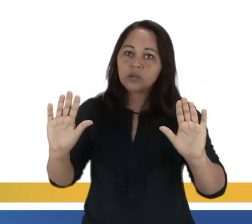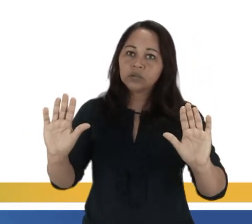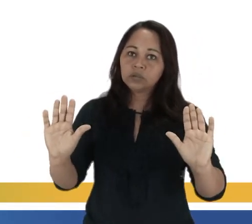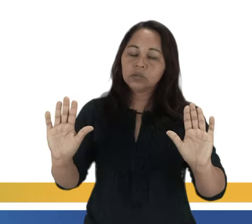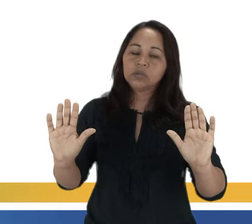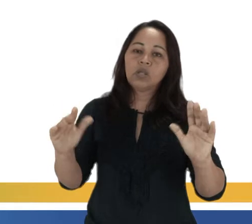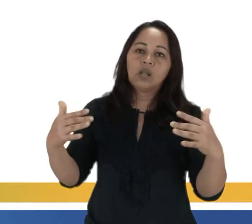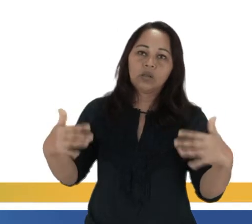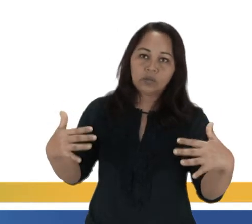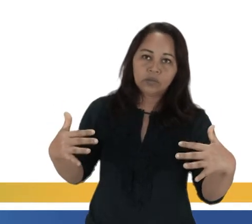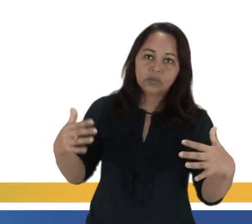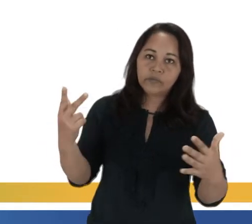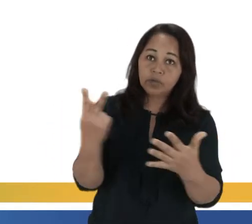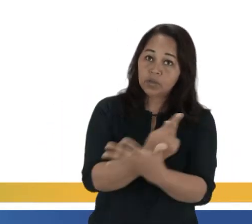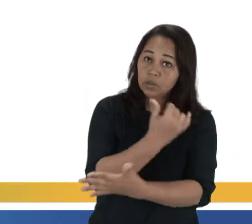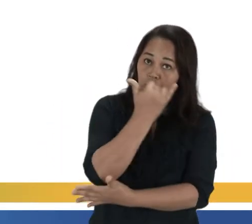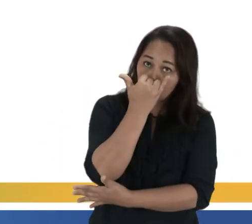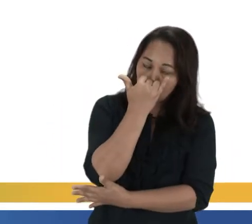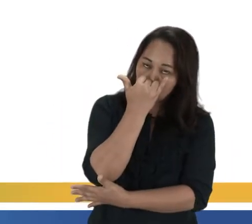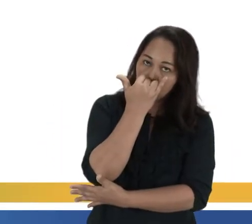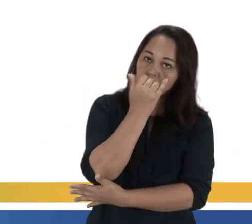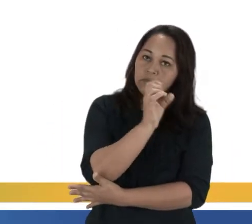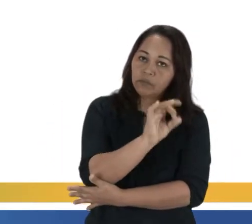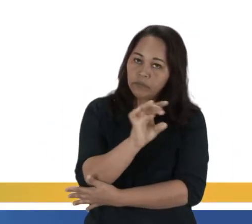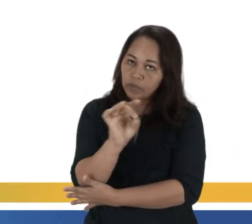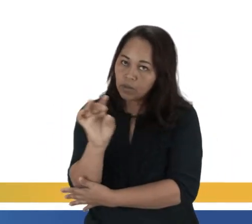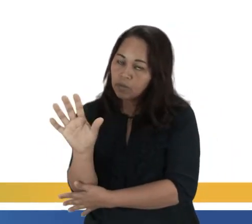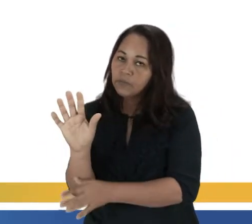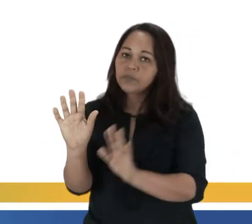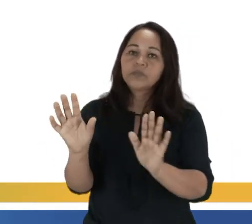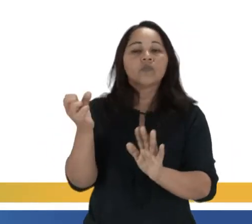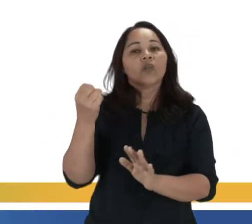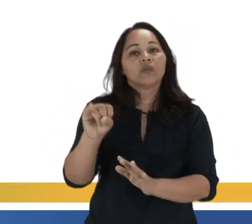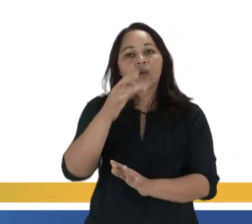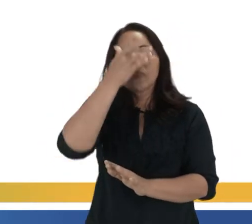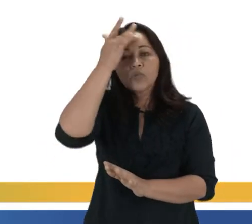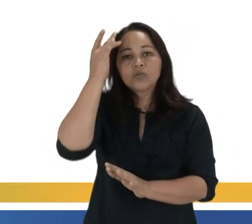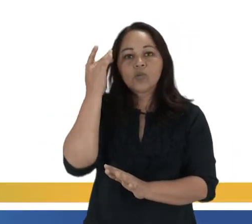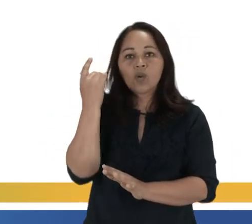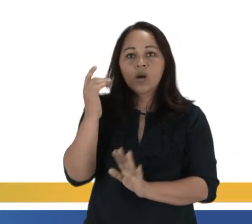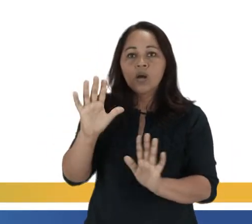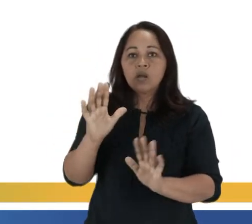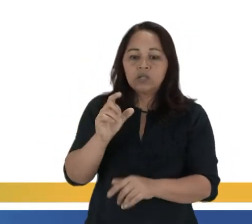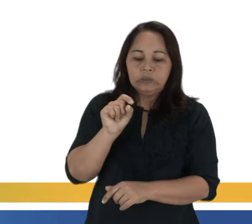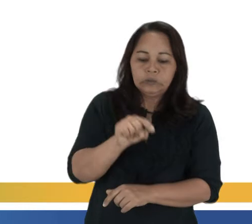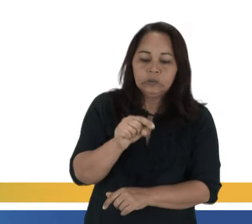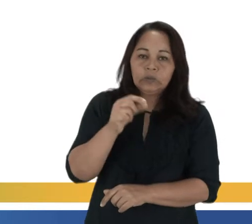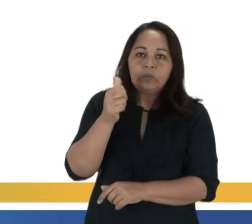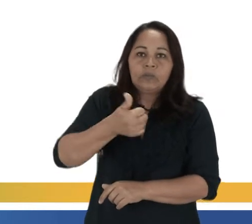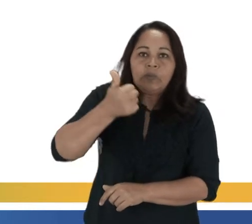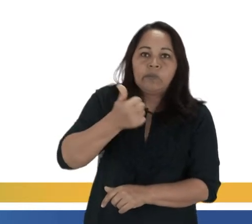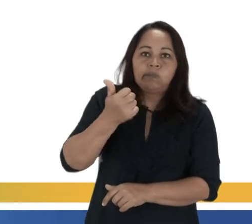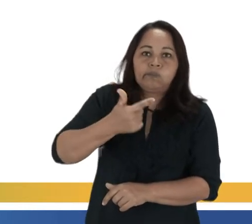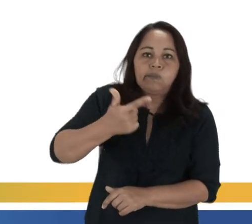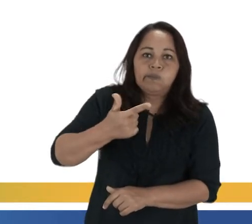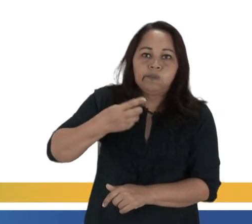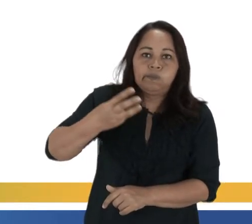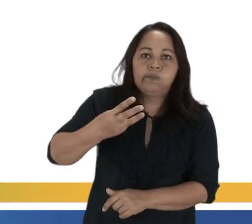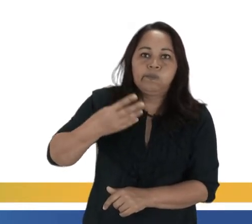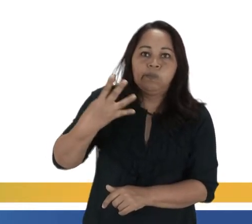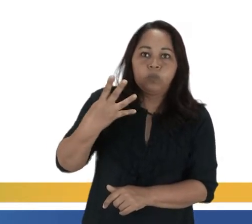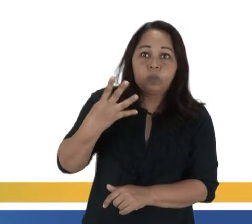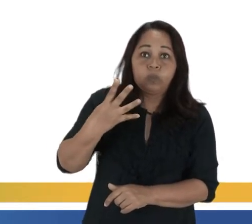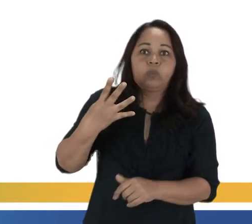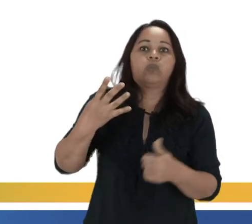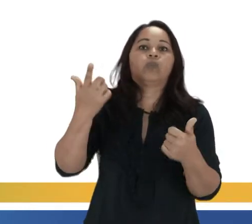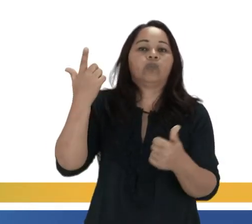cada digitação errada. Uma pessoa conseguiu ativar o rádio somente na 4ª tentativa, sendo de